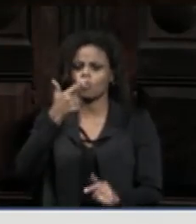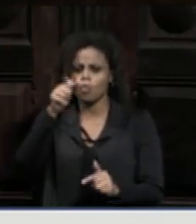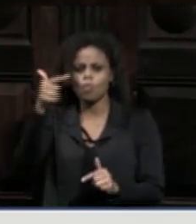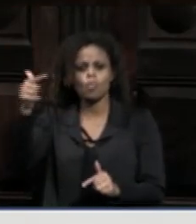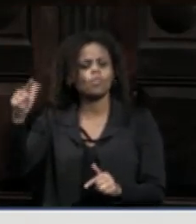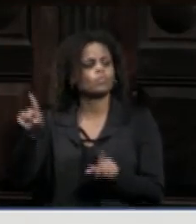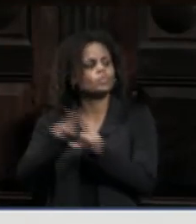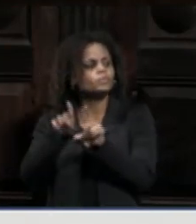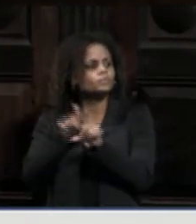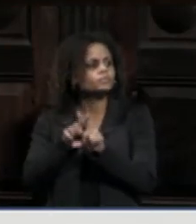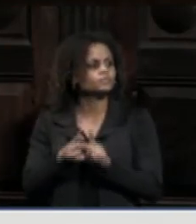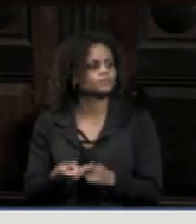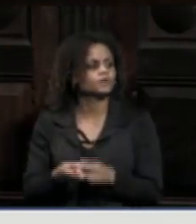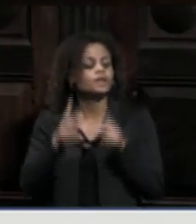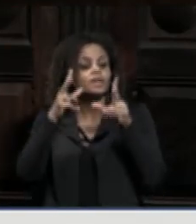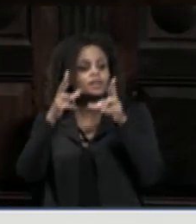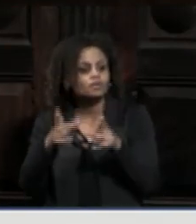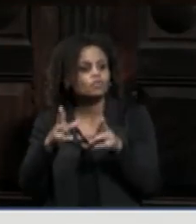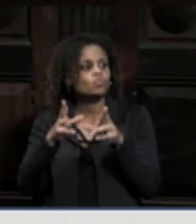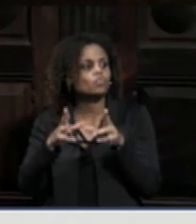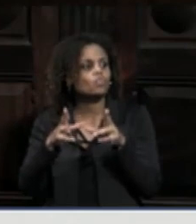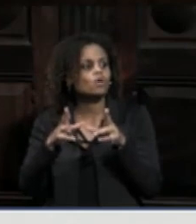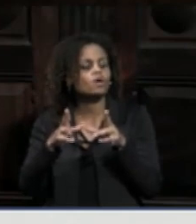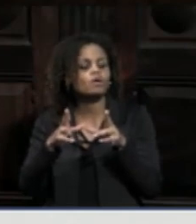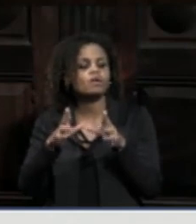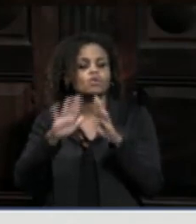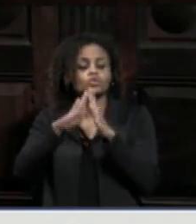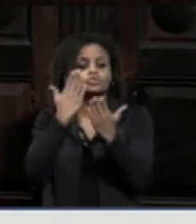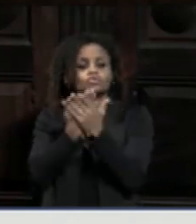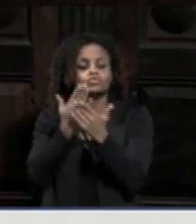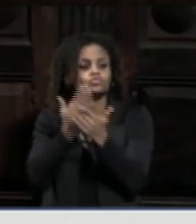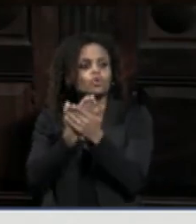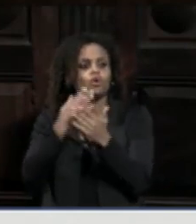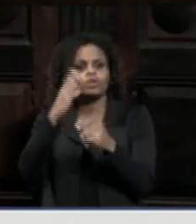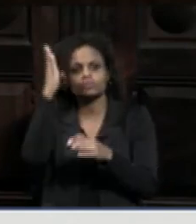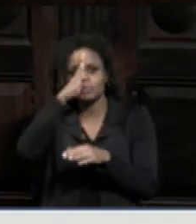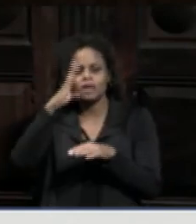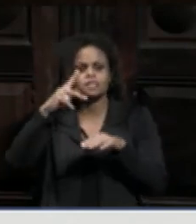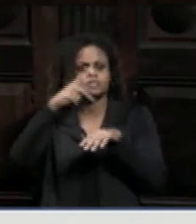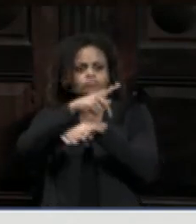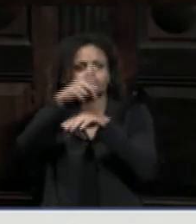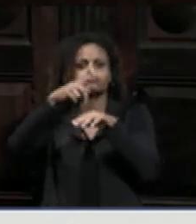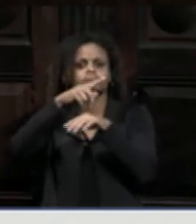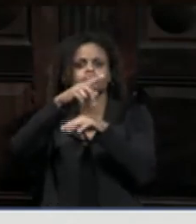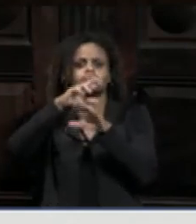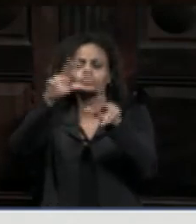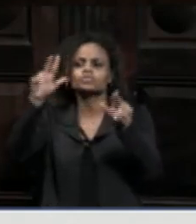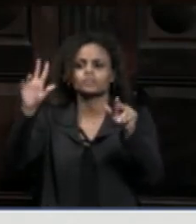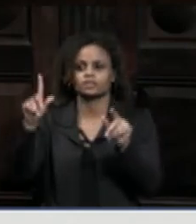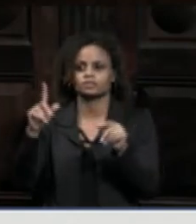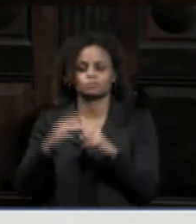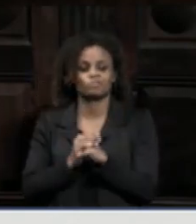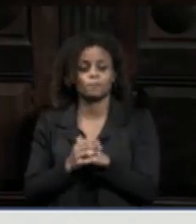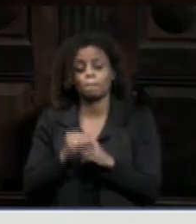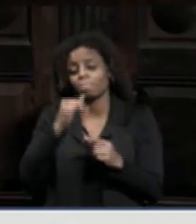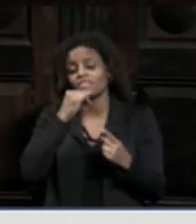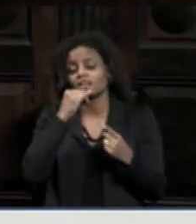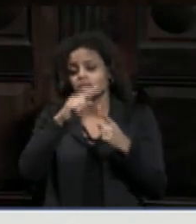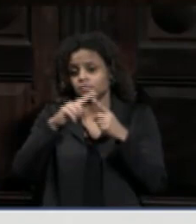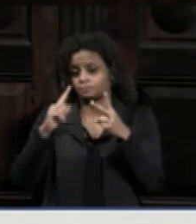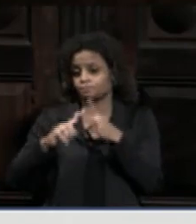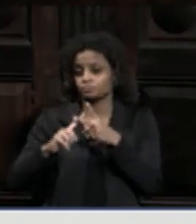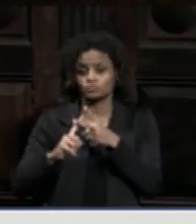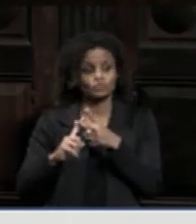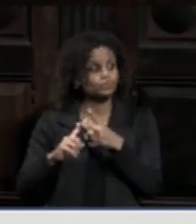que acontece nos institutos federais pelo Brasil afora. Nós temos no Rio de Janeiro 2 exemplos, 2 bons exemplos: o Instituto Federal de Educação,